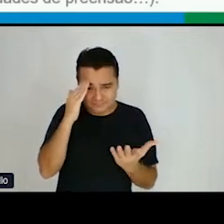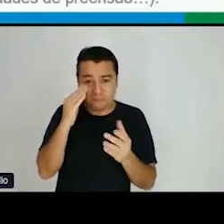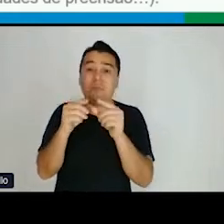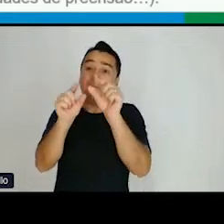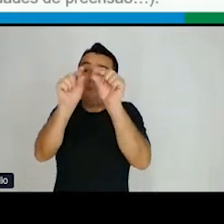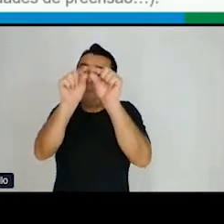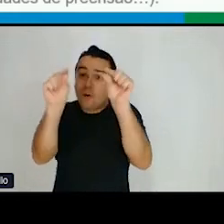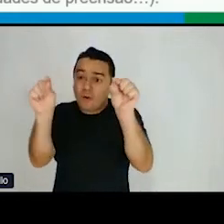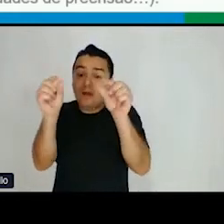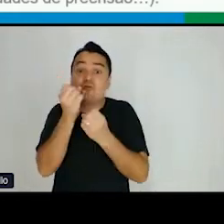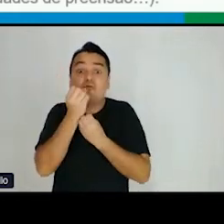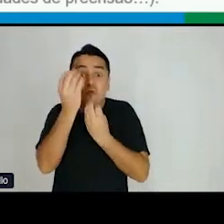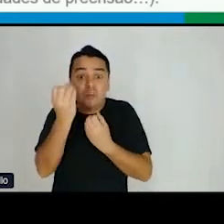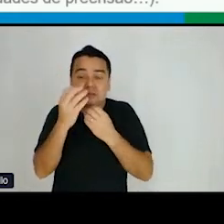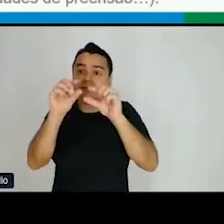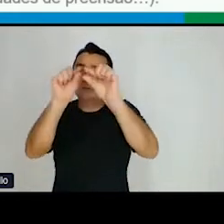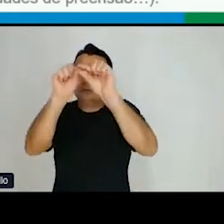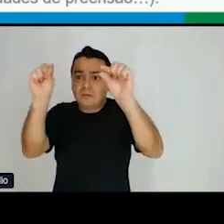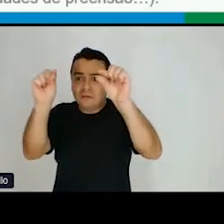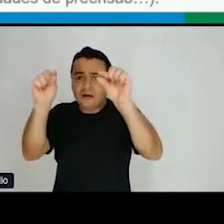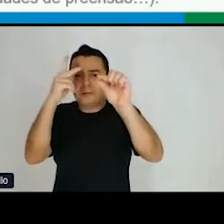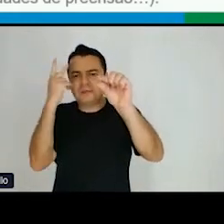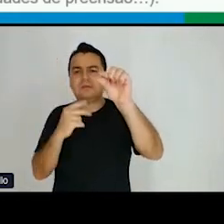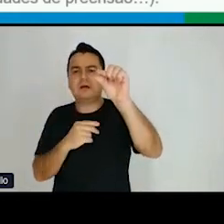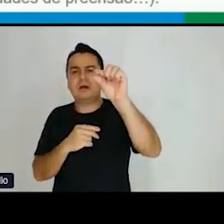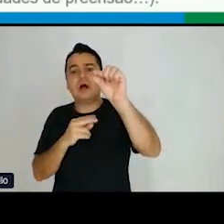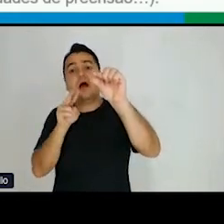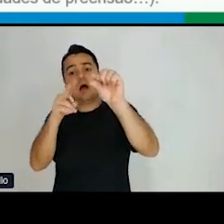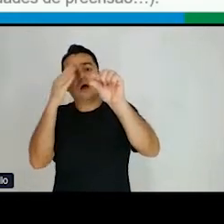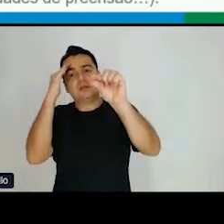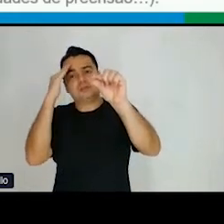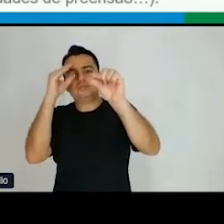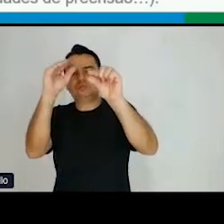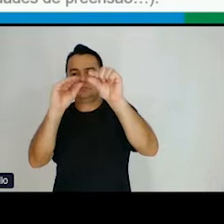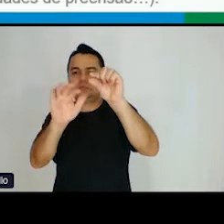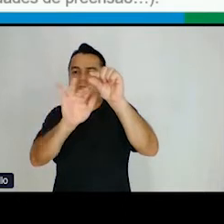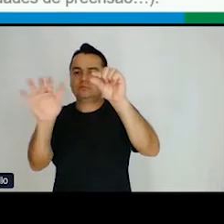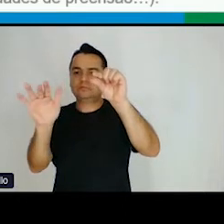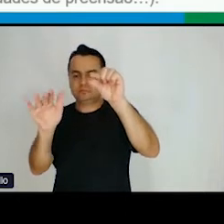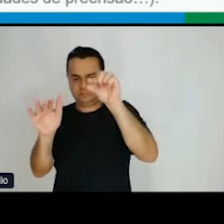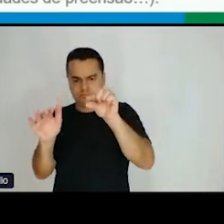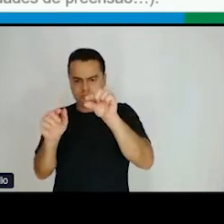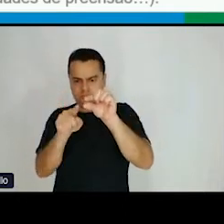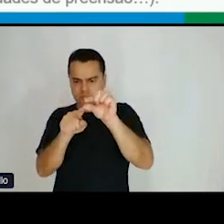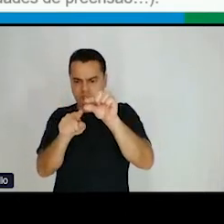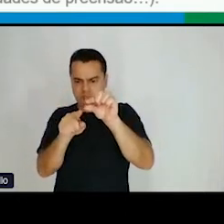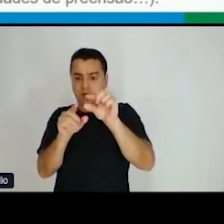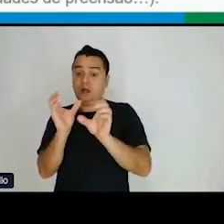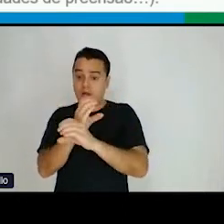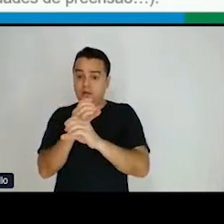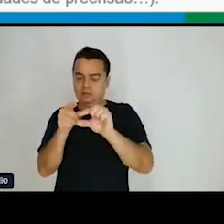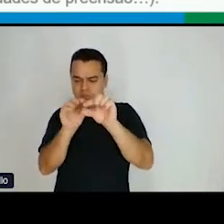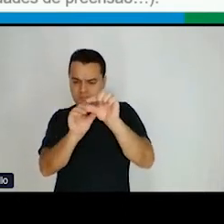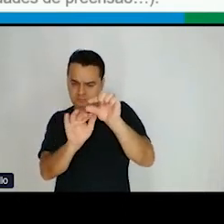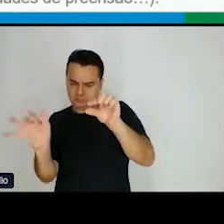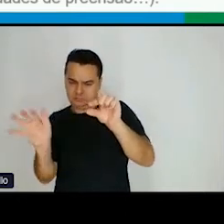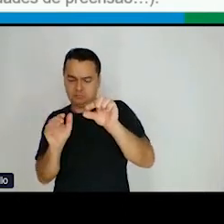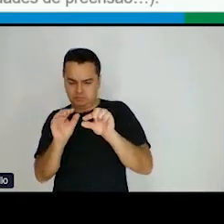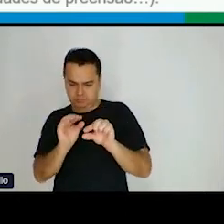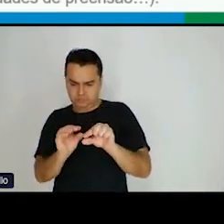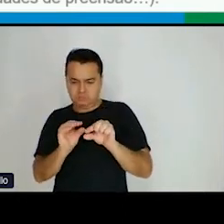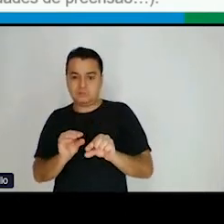Isso acaba diminuindo o índice de erro daquela pessoa. Então, quando a gente erra, né, nas